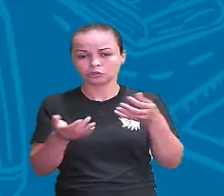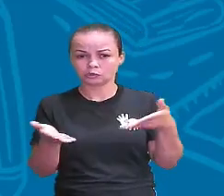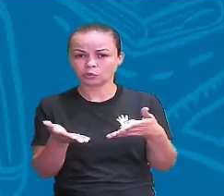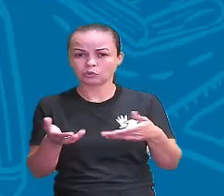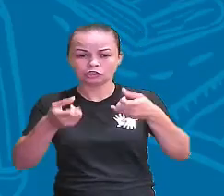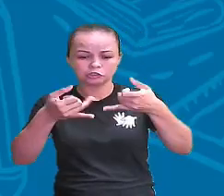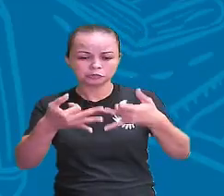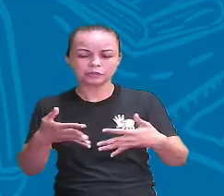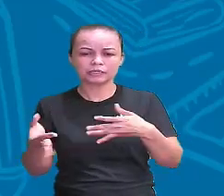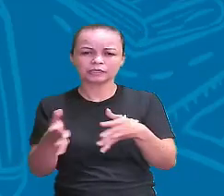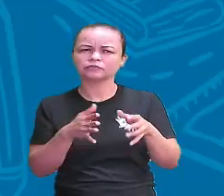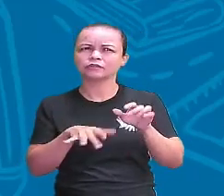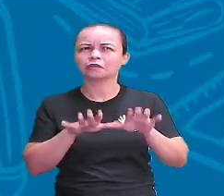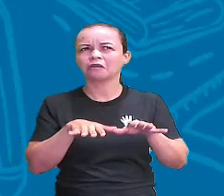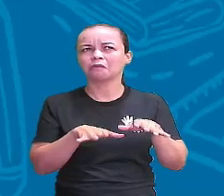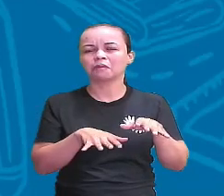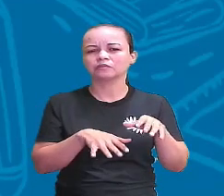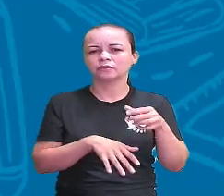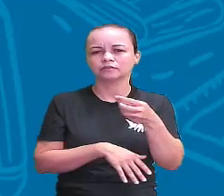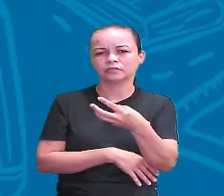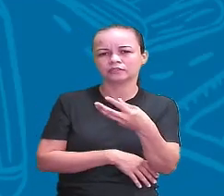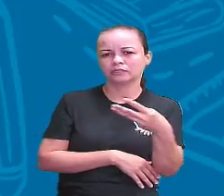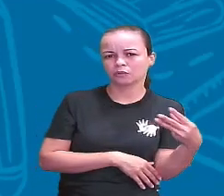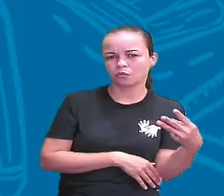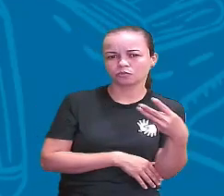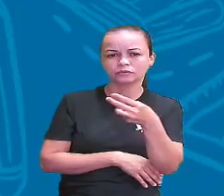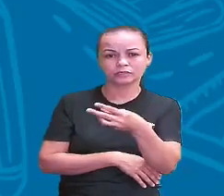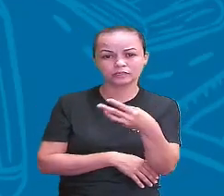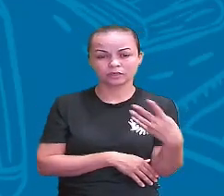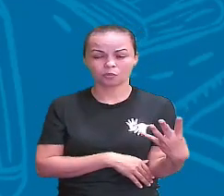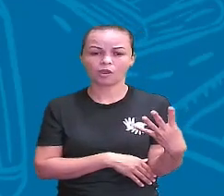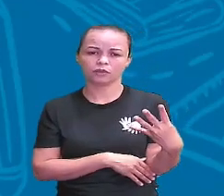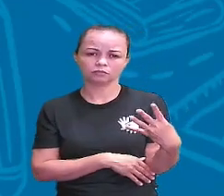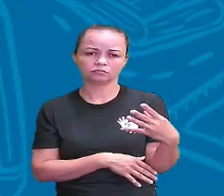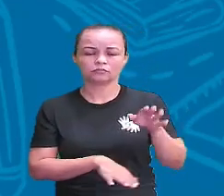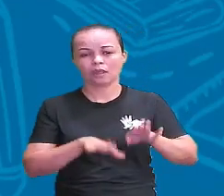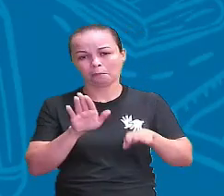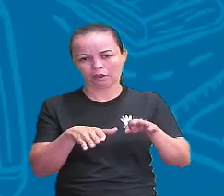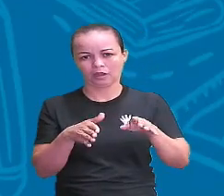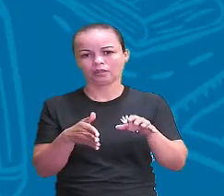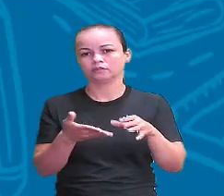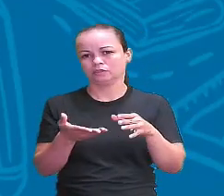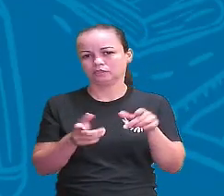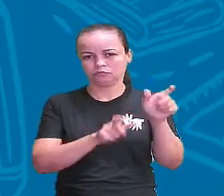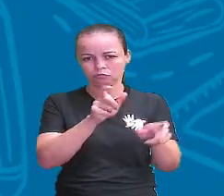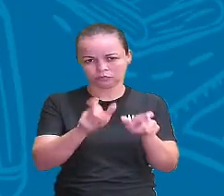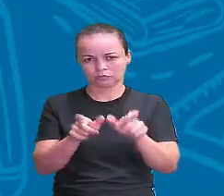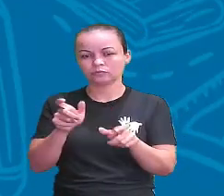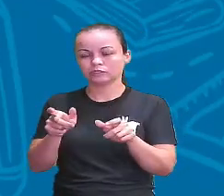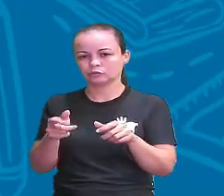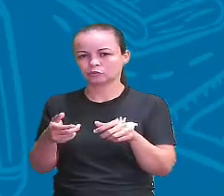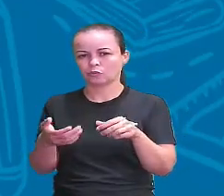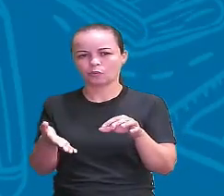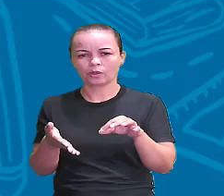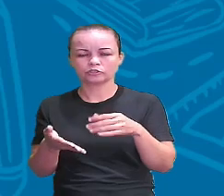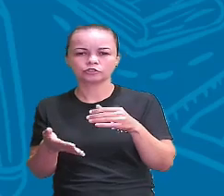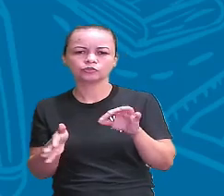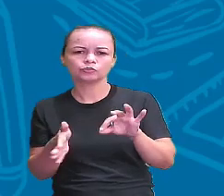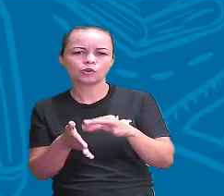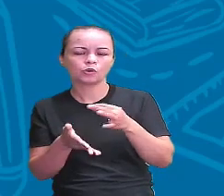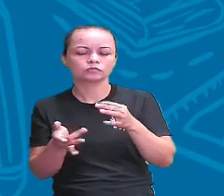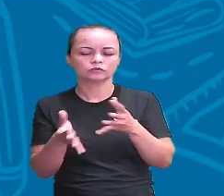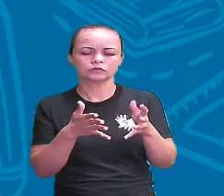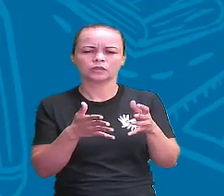apenas produzido 34, vai depender muito de autor para autor. Mas na prática, se você for fazer um concurso, se você for